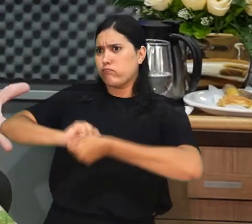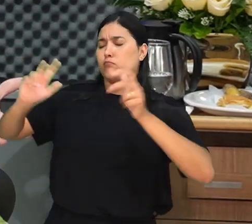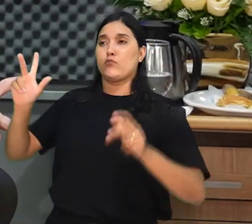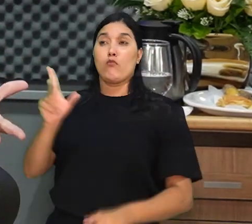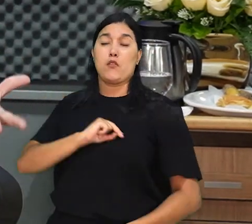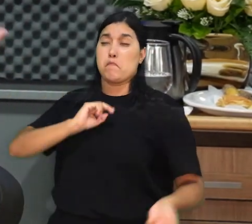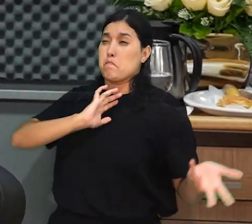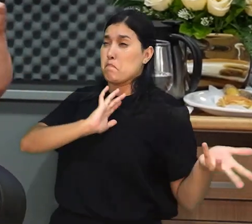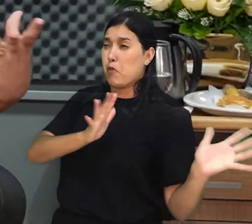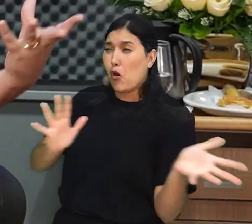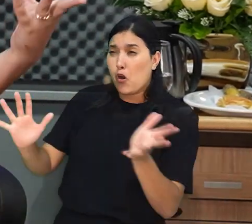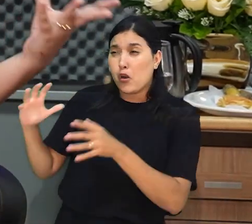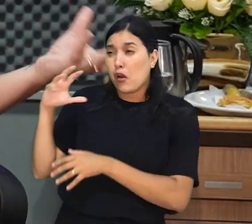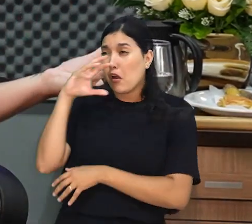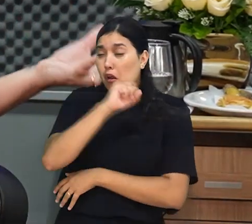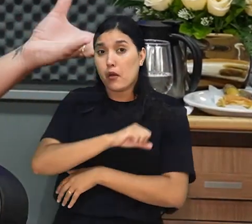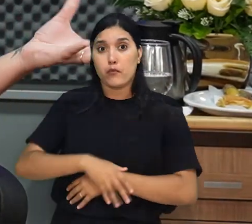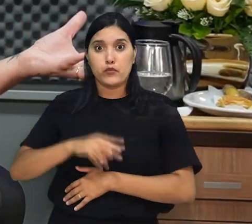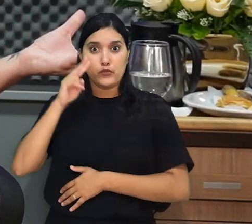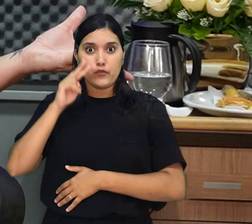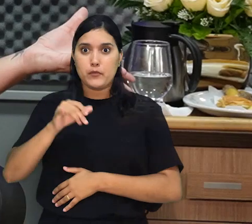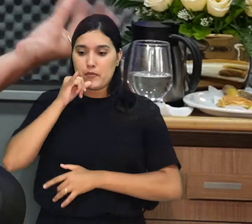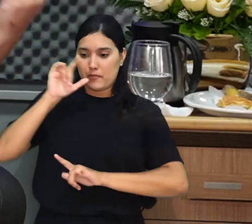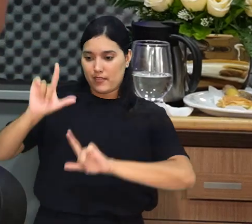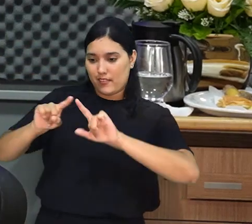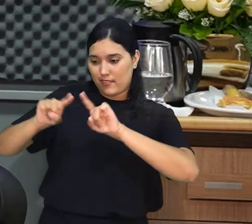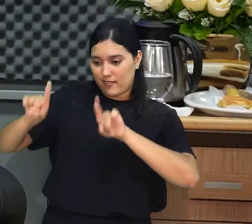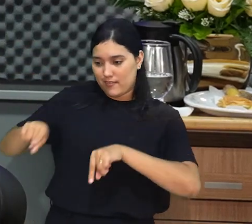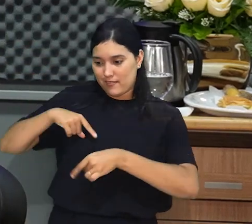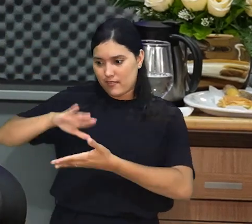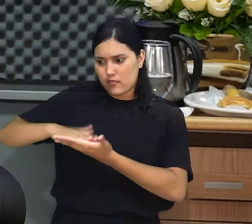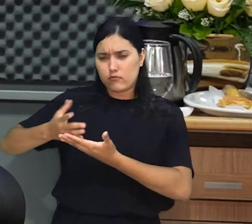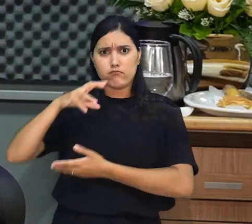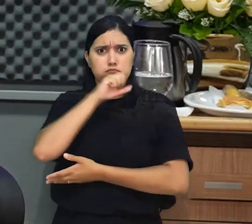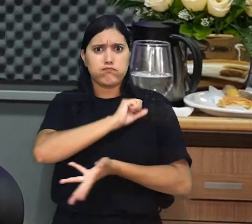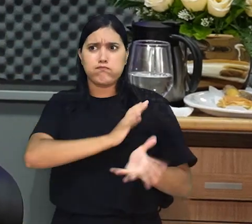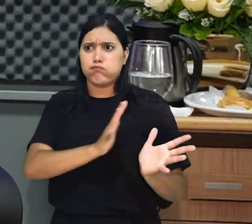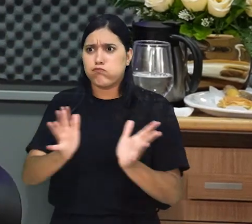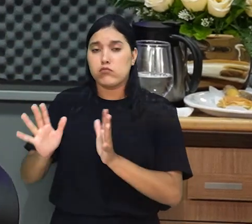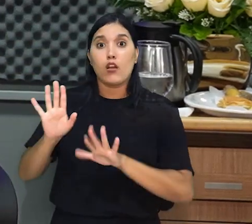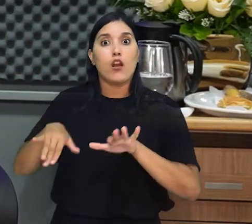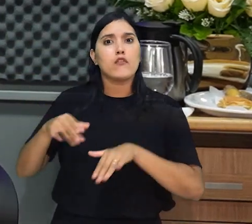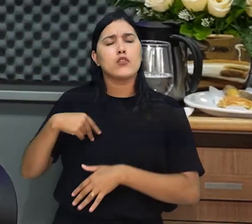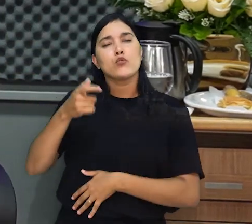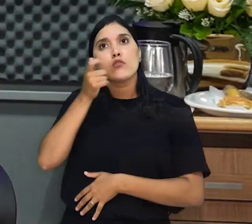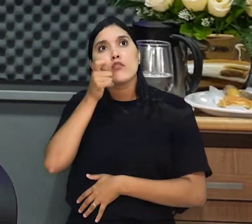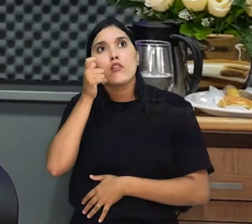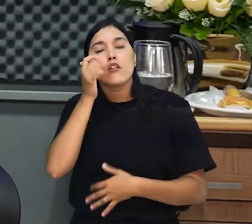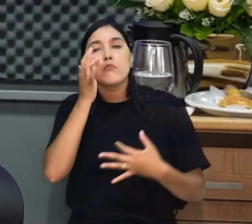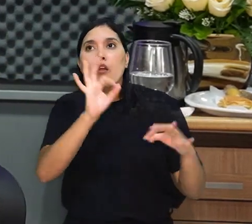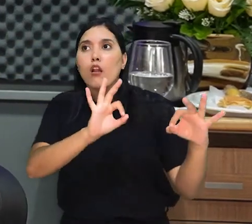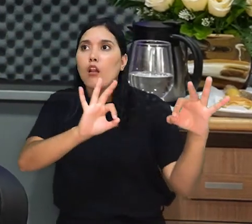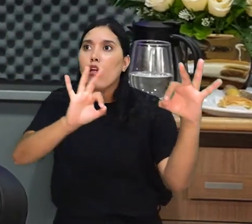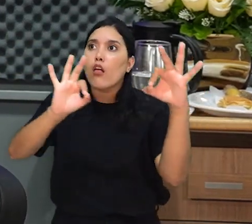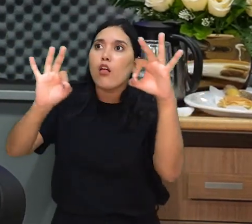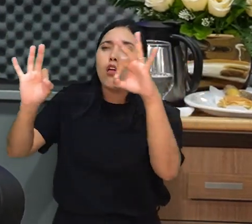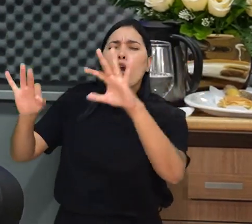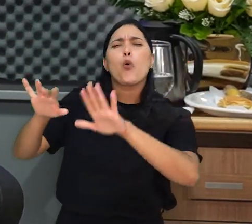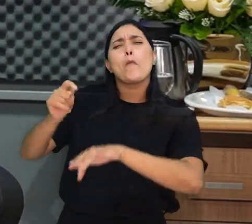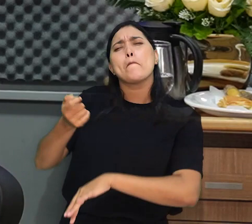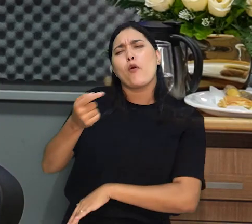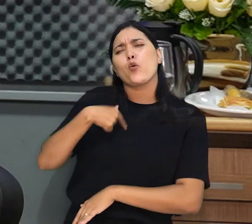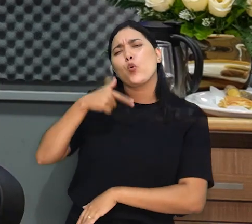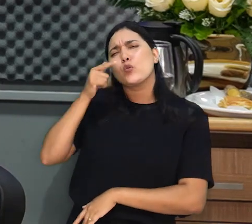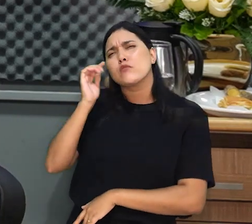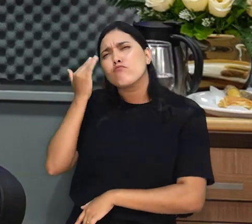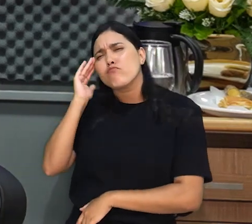do meu esposo. Então, a minha prática com ele é um pouco mais lenta. Mas para uma pessoa que já é fluente, nossa, ele vai falar muito rápido ali. Quando vocês veem lá na